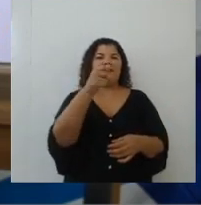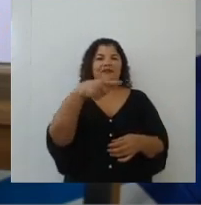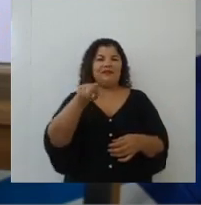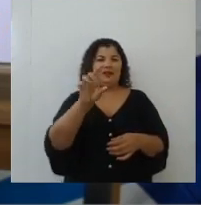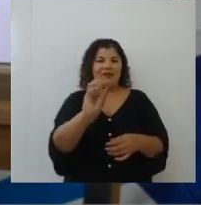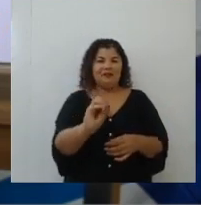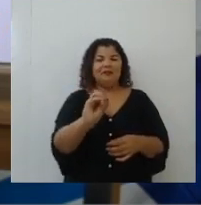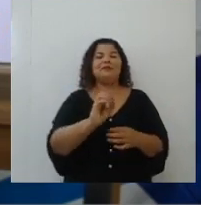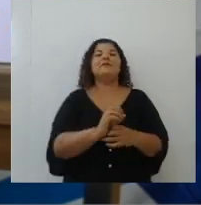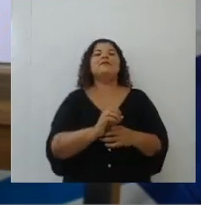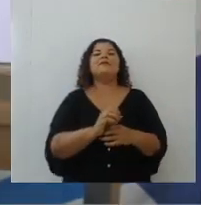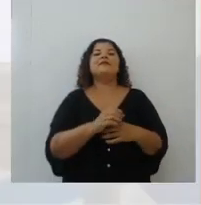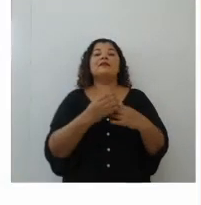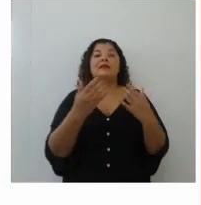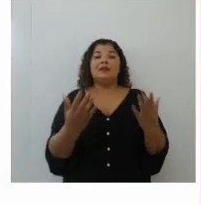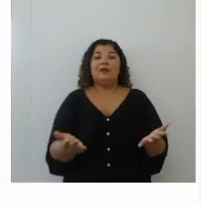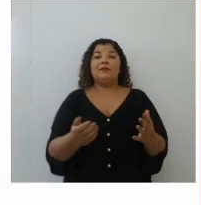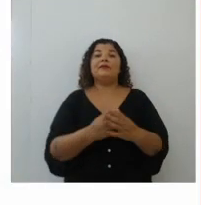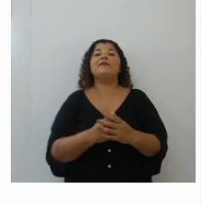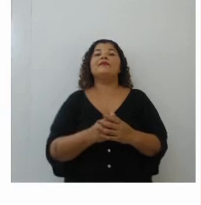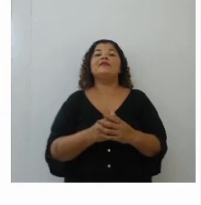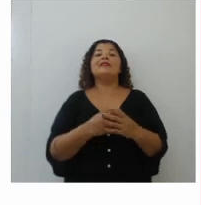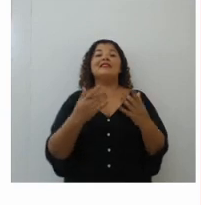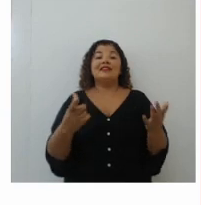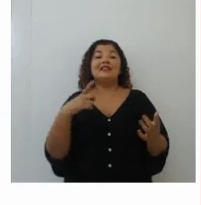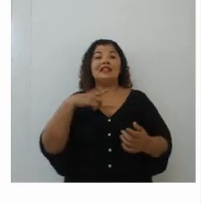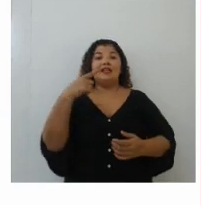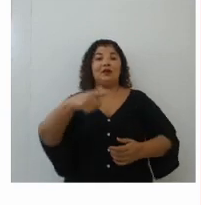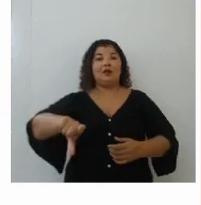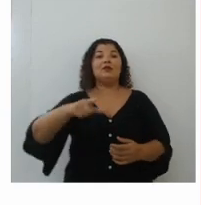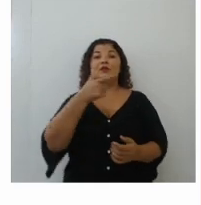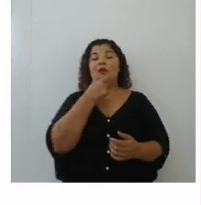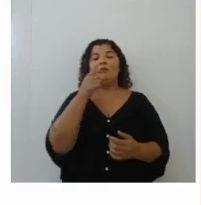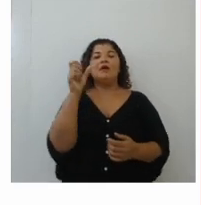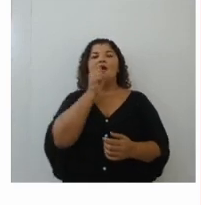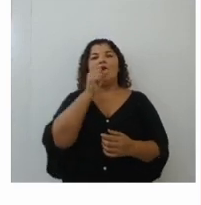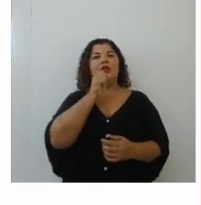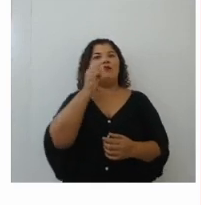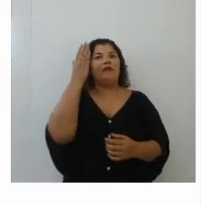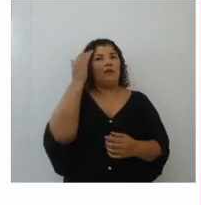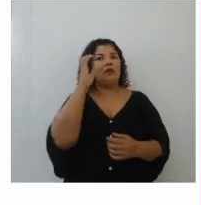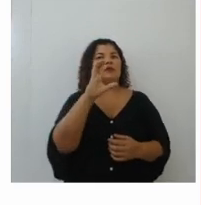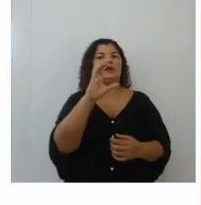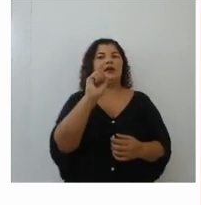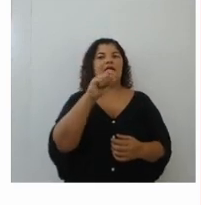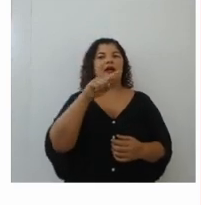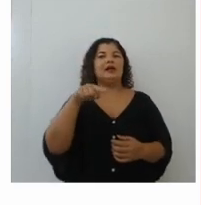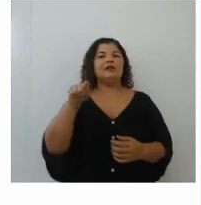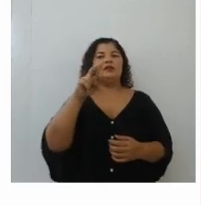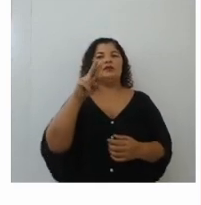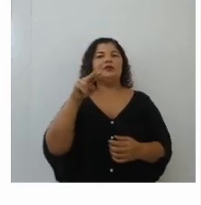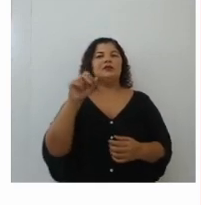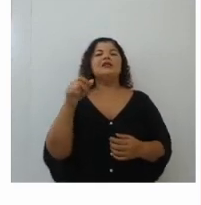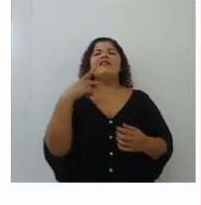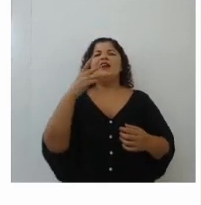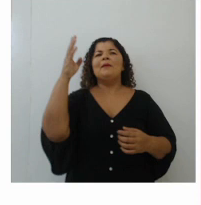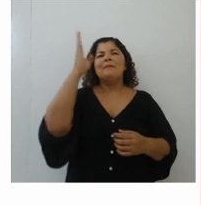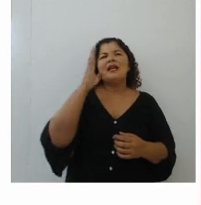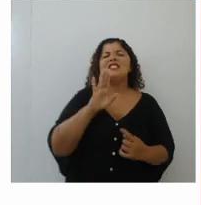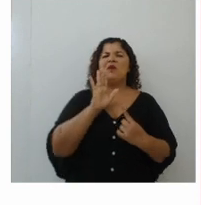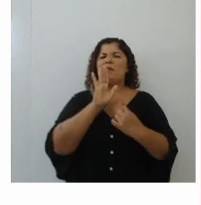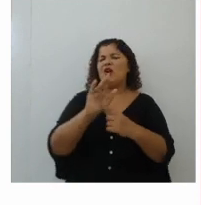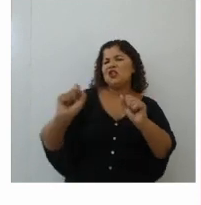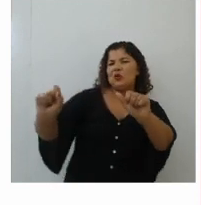Maria, show de bola. Olha lá, coloquei Cazuza, que é outro cara que eu adoro também. Vê o que ele diz naquela música. Brasil, mostra